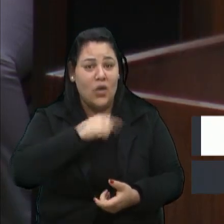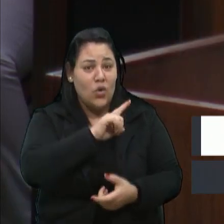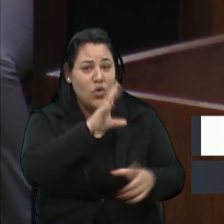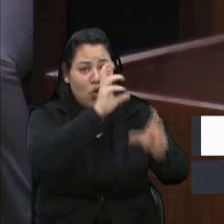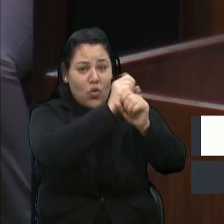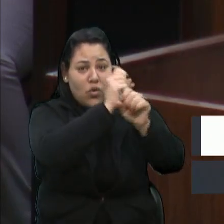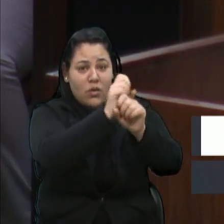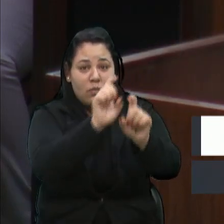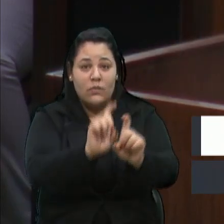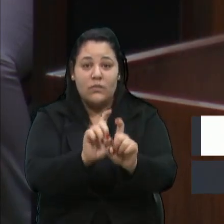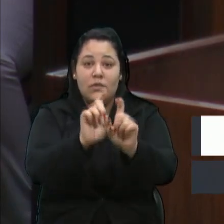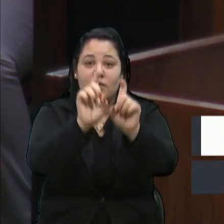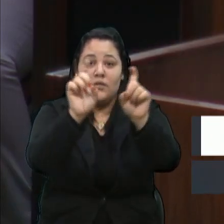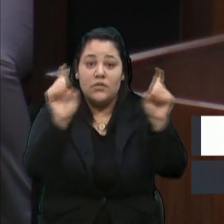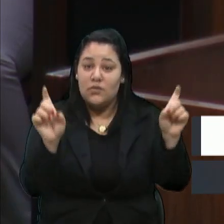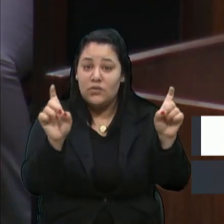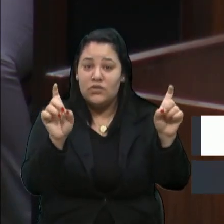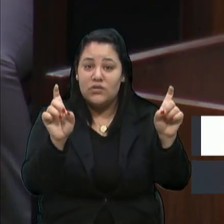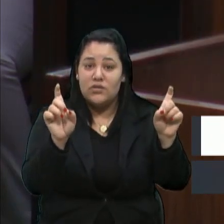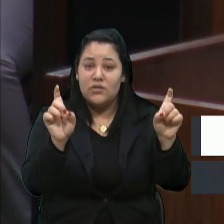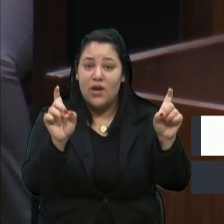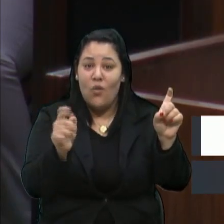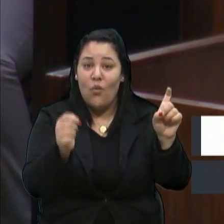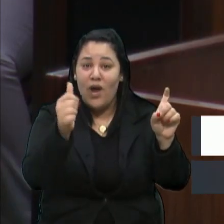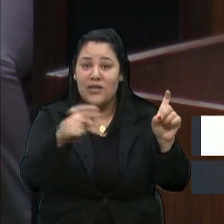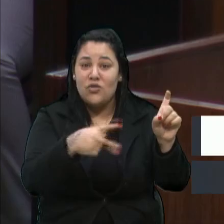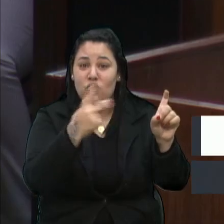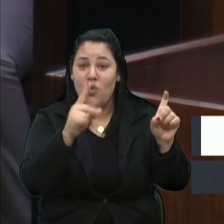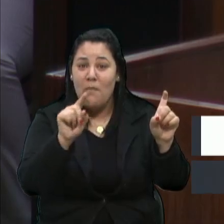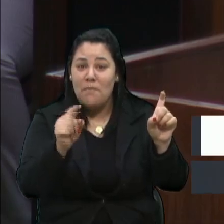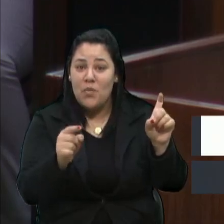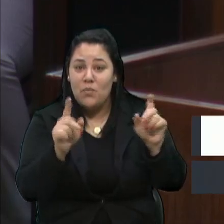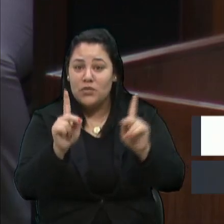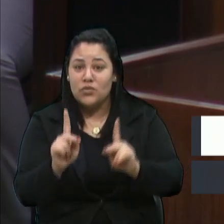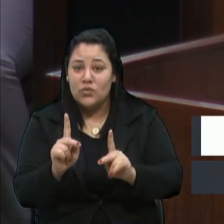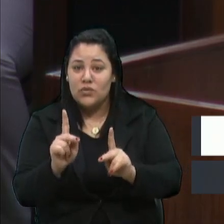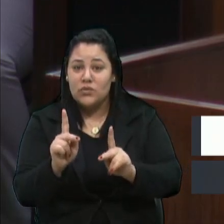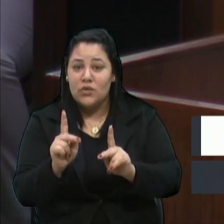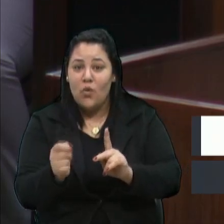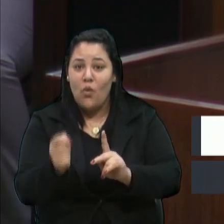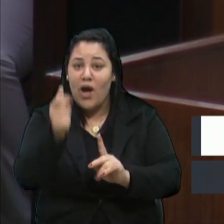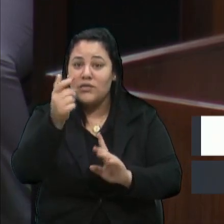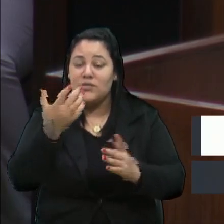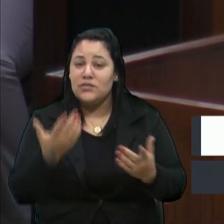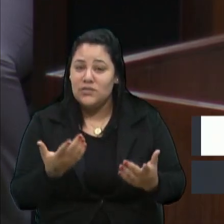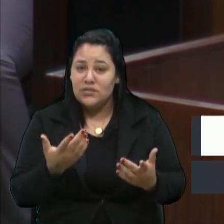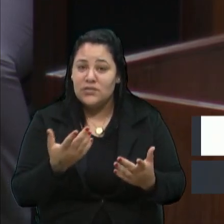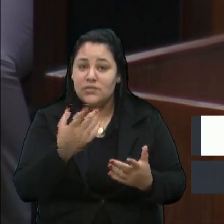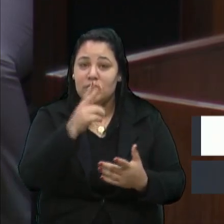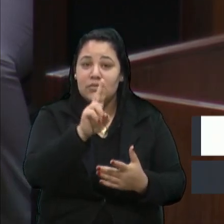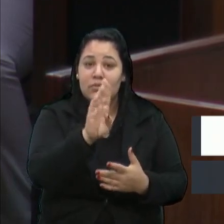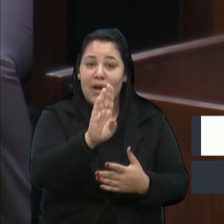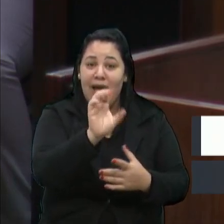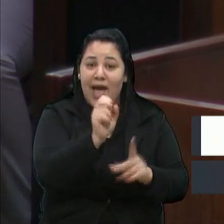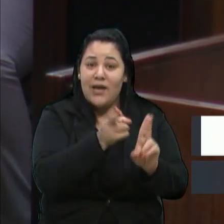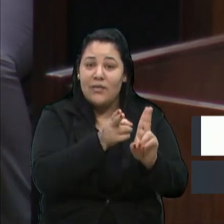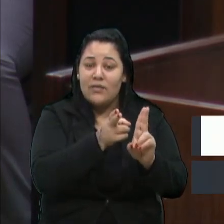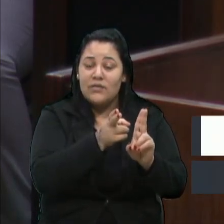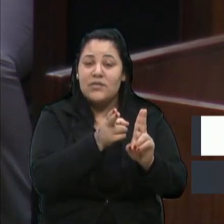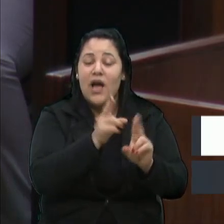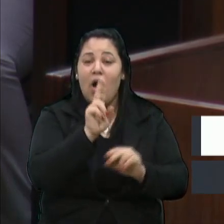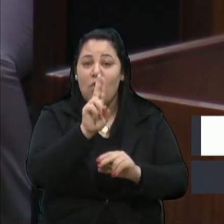ginecologista senão chega 2000 pessoas por mês a UBS por dia essa aí ó